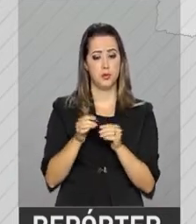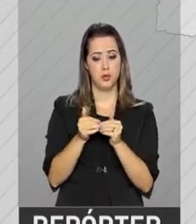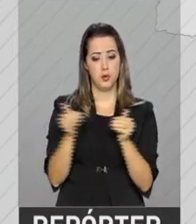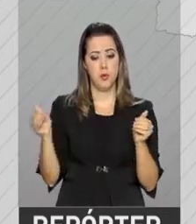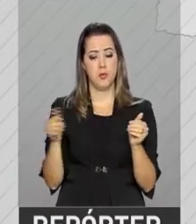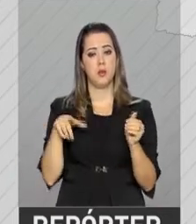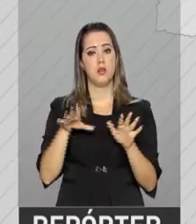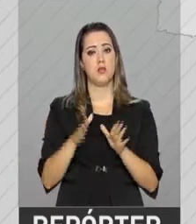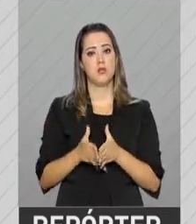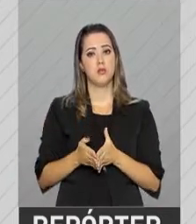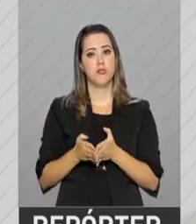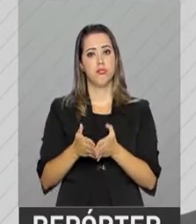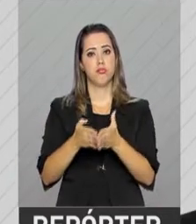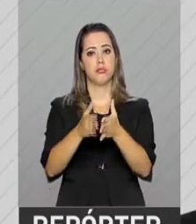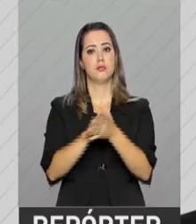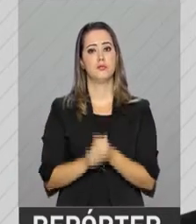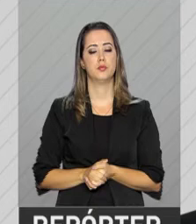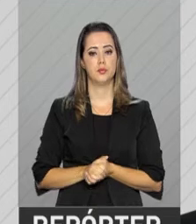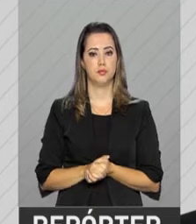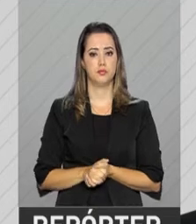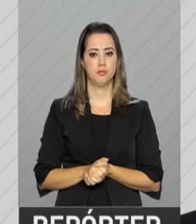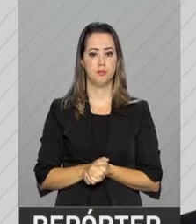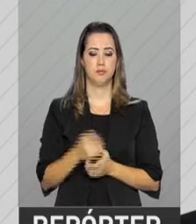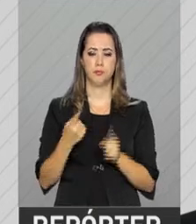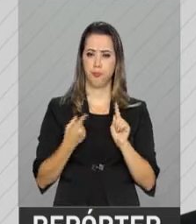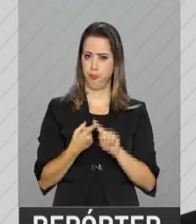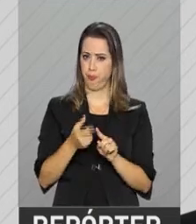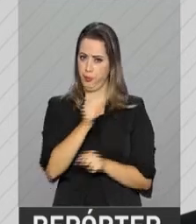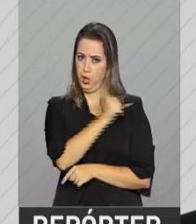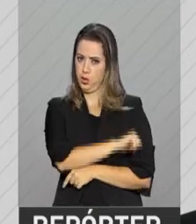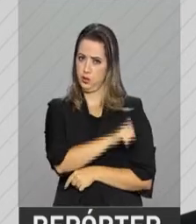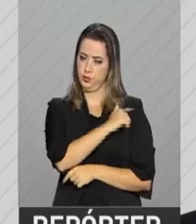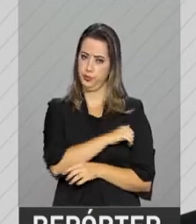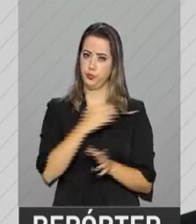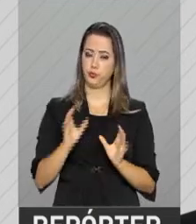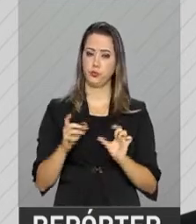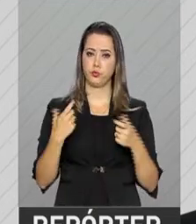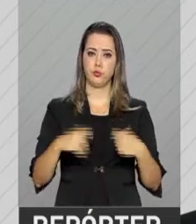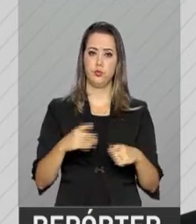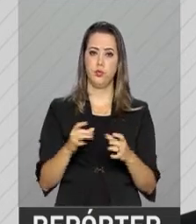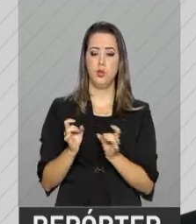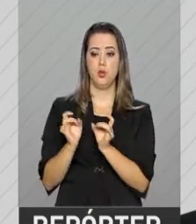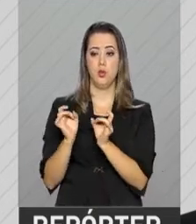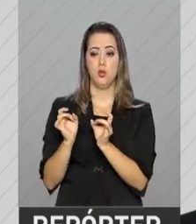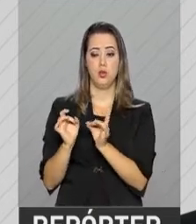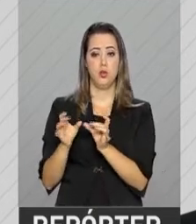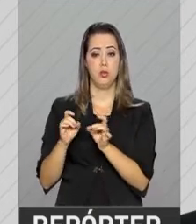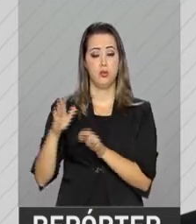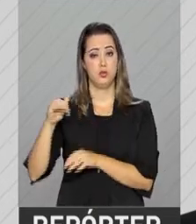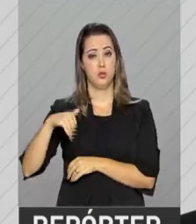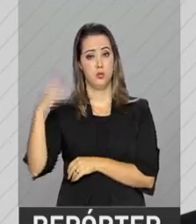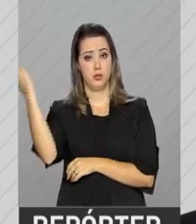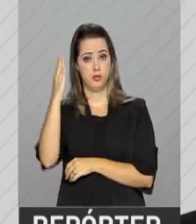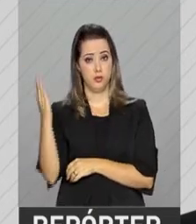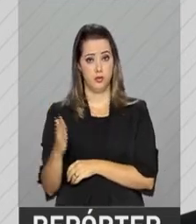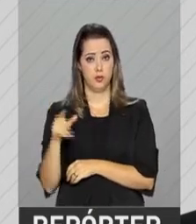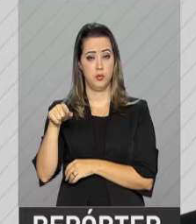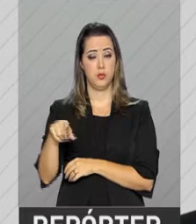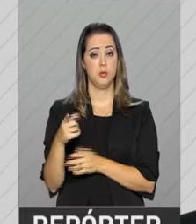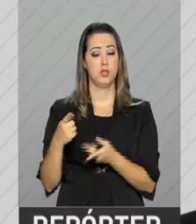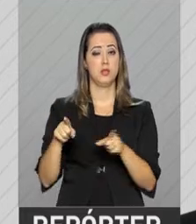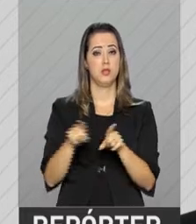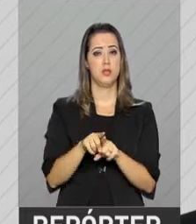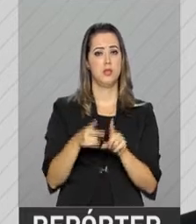de portos na região no rio de janeiro criamos a zona de processamento de exportações do porto de açu já a capital carioca